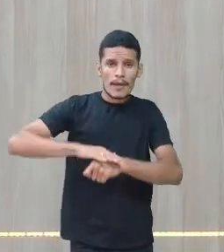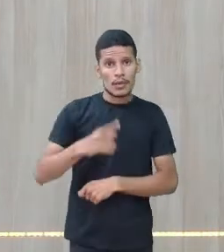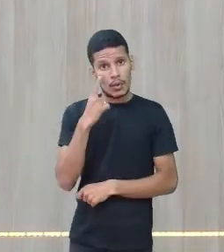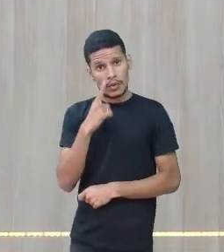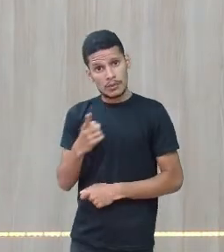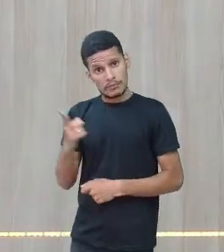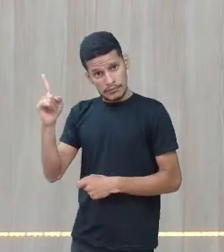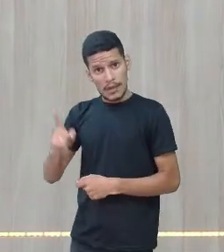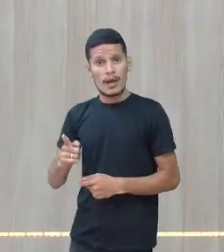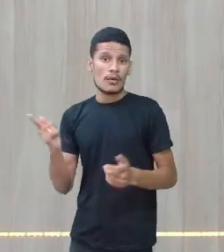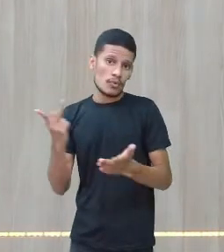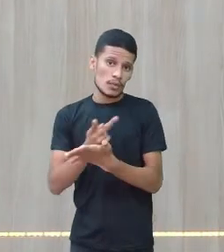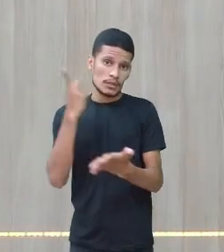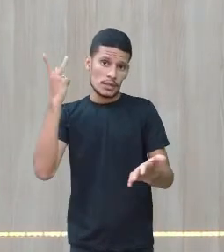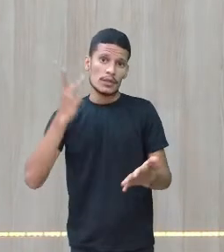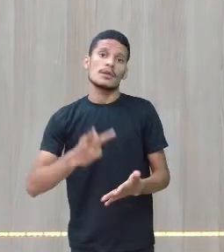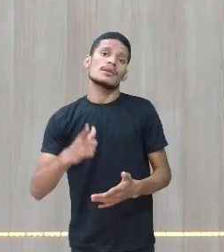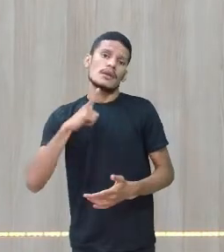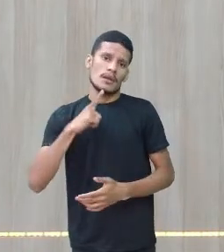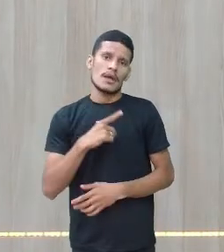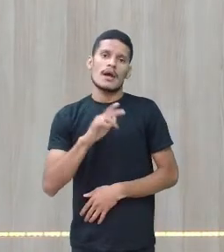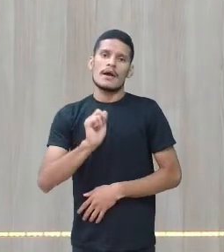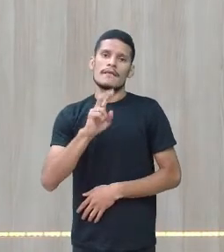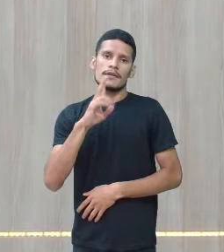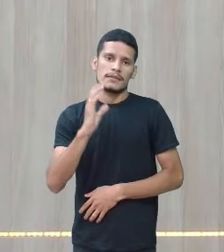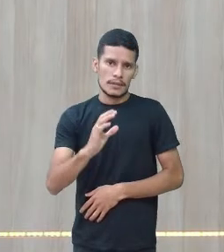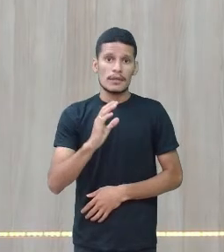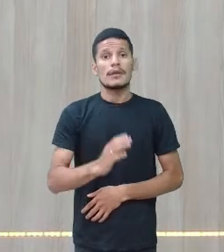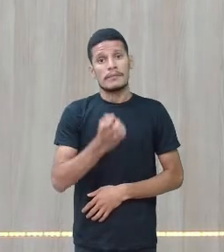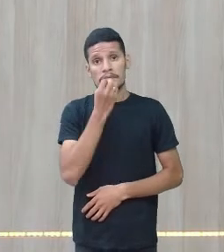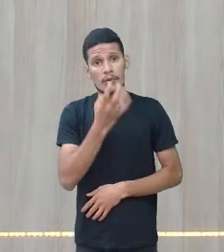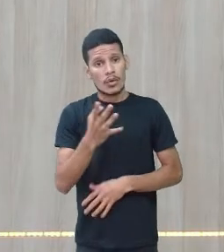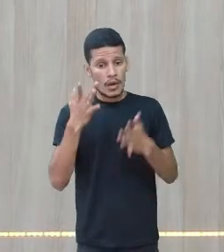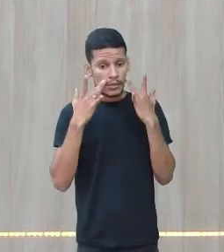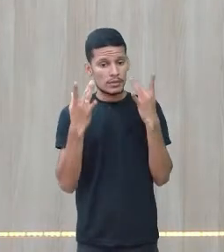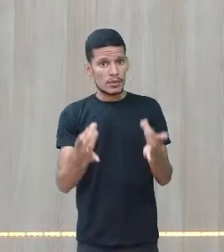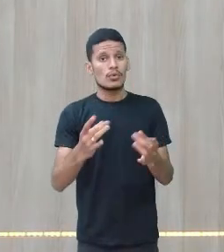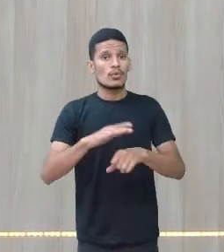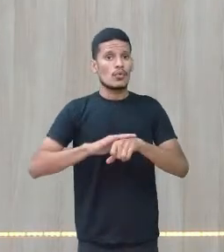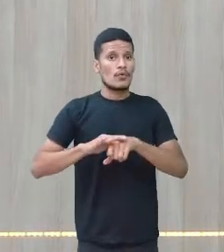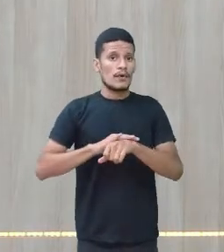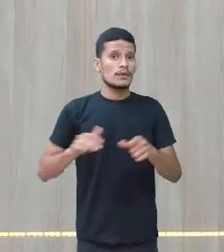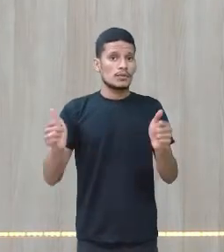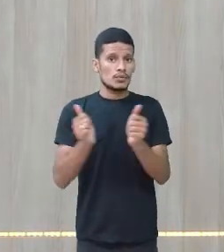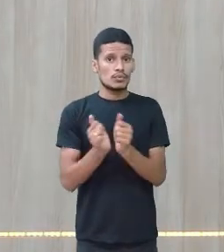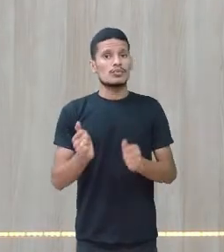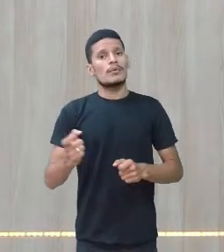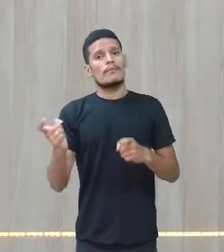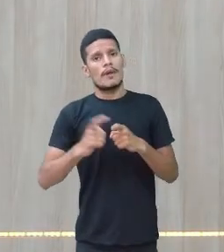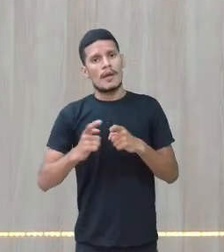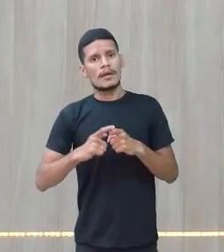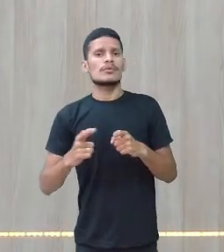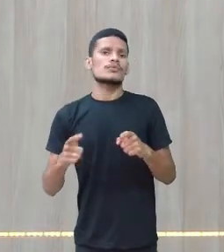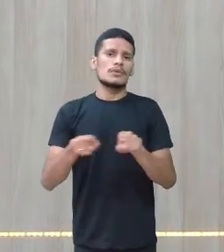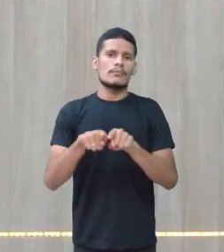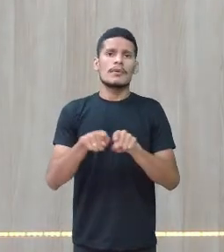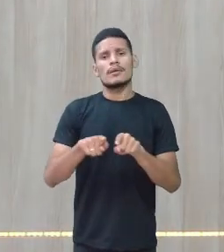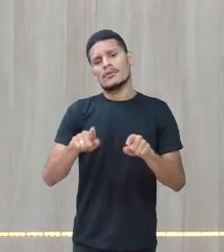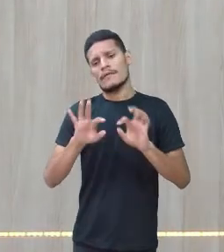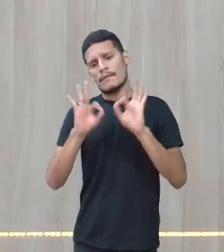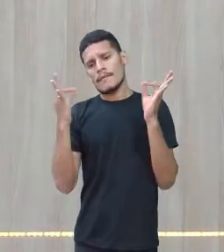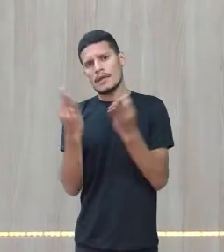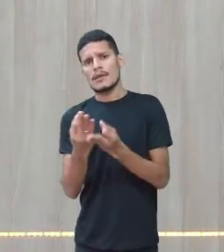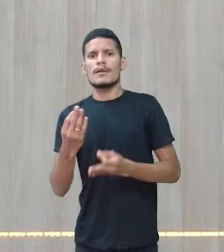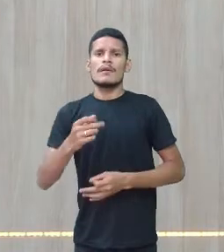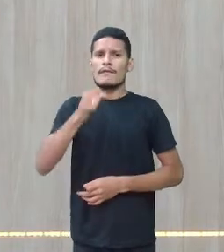situação, acometer aí um AVC. Então, aí vale a atenção, conversa aí para quem, na sua família, a sua